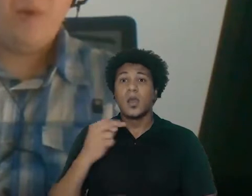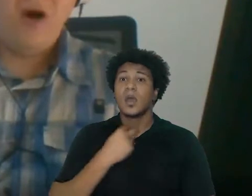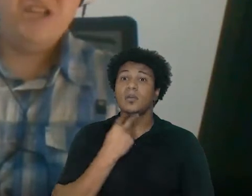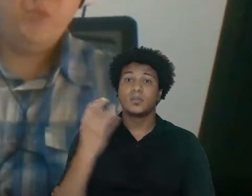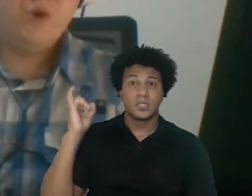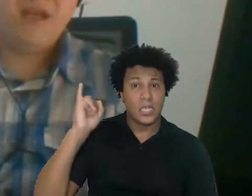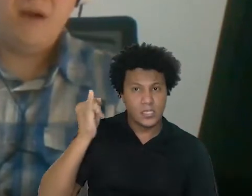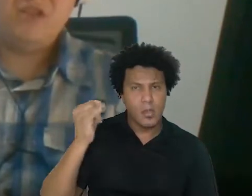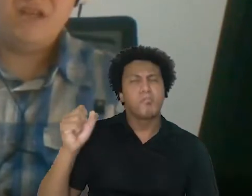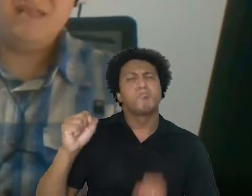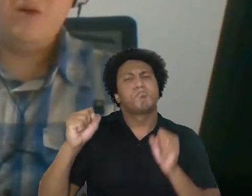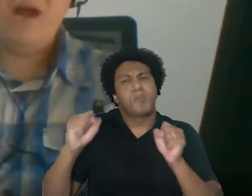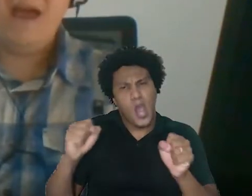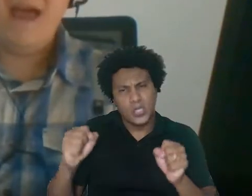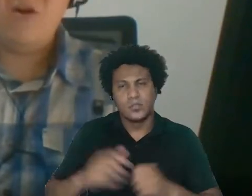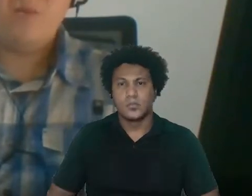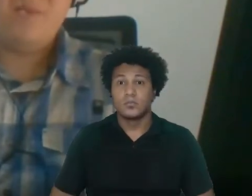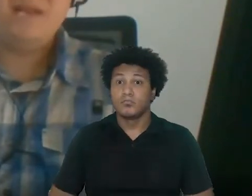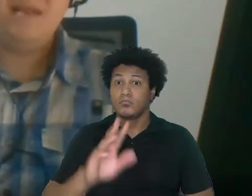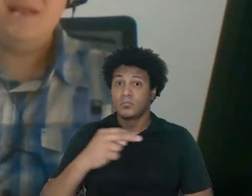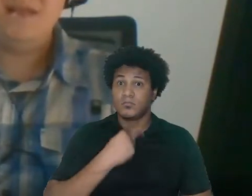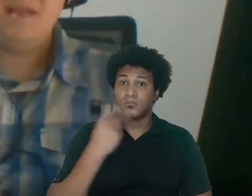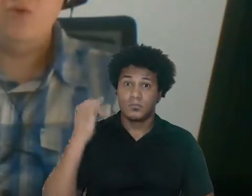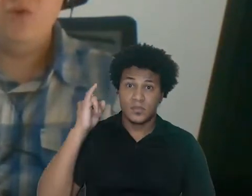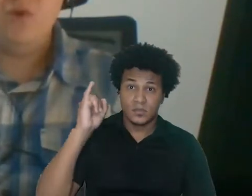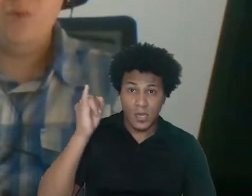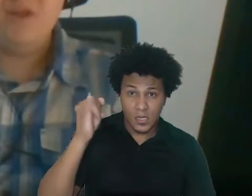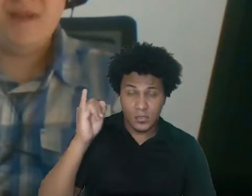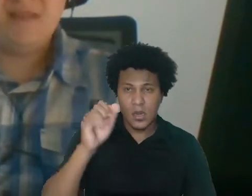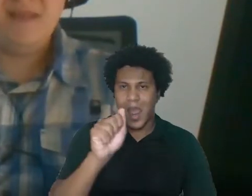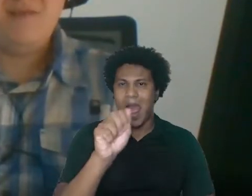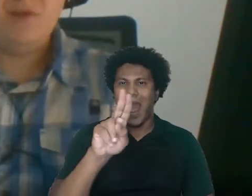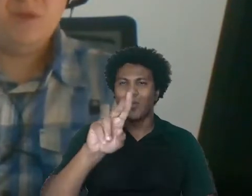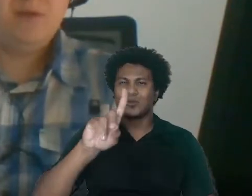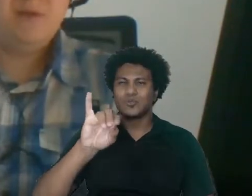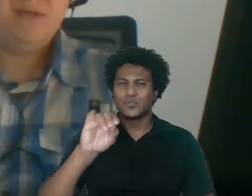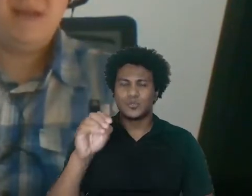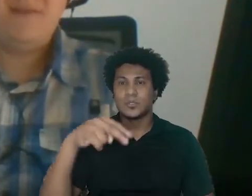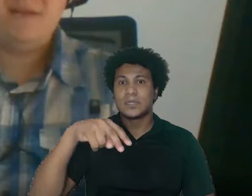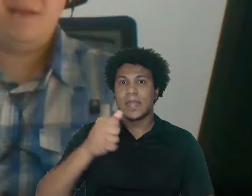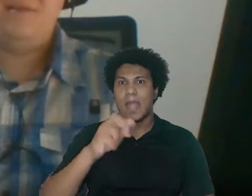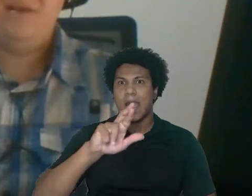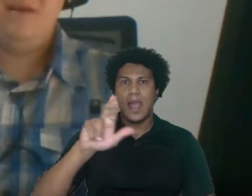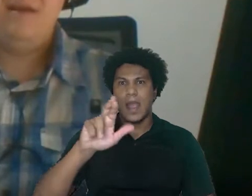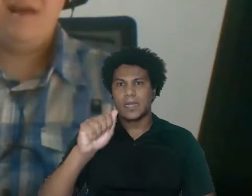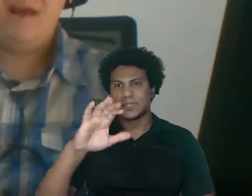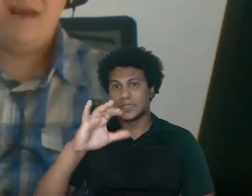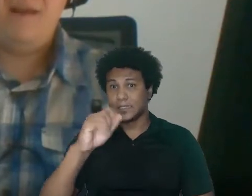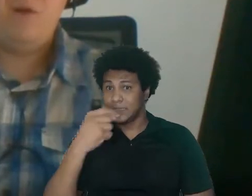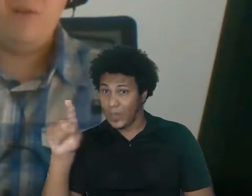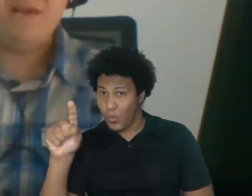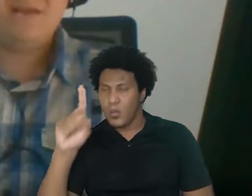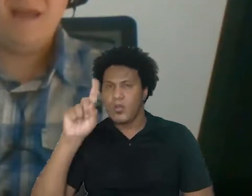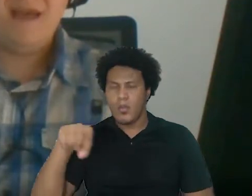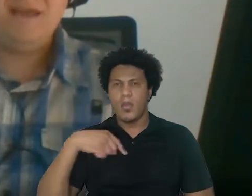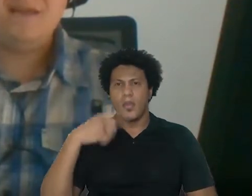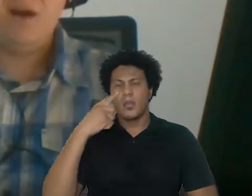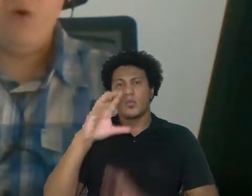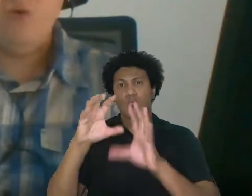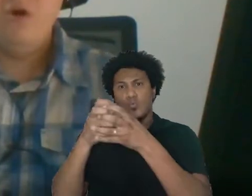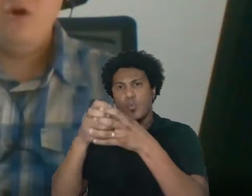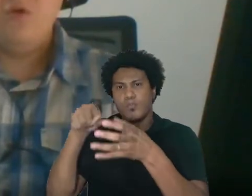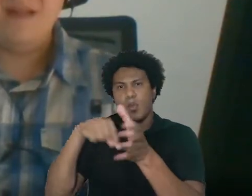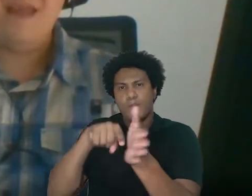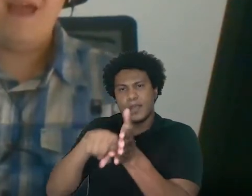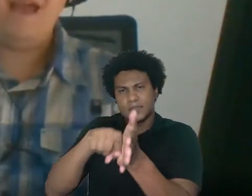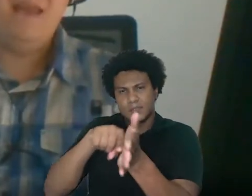E pode porque a audionarração é uma pesquisa que um grupo específico de pessoas está fazendo. Não é uma ciência